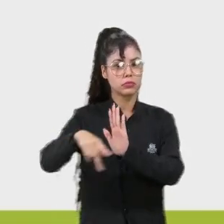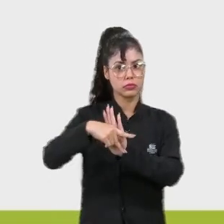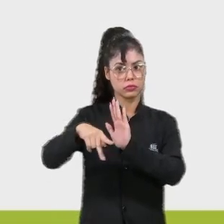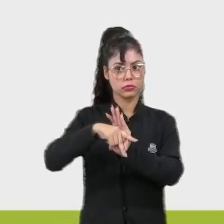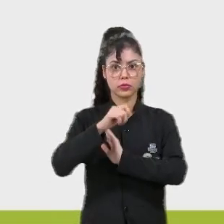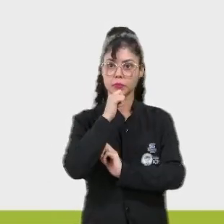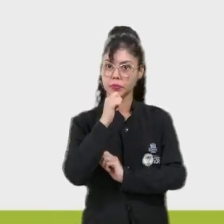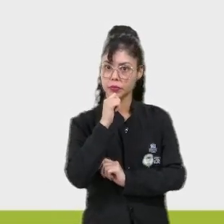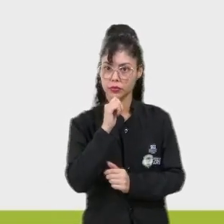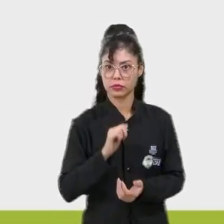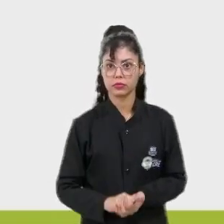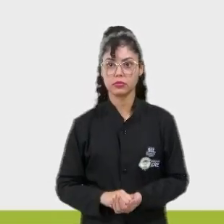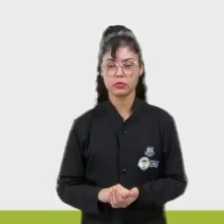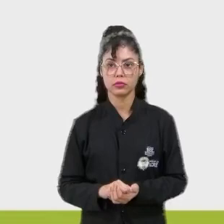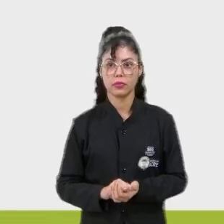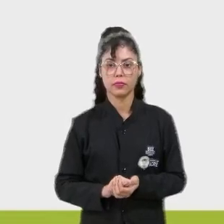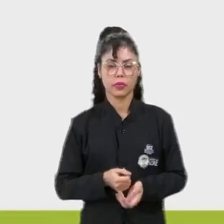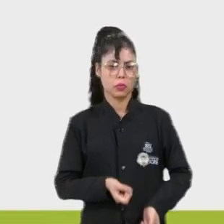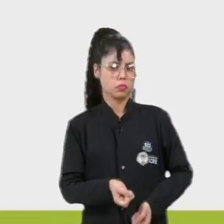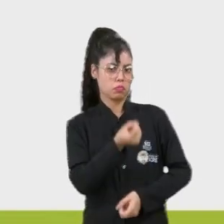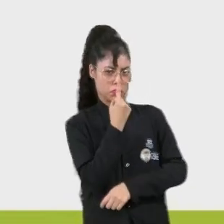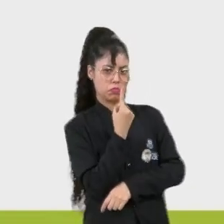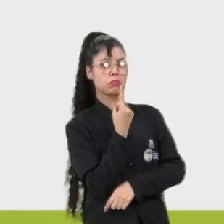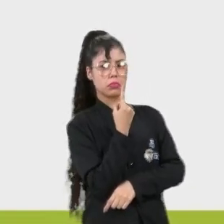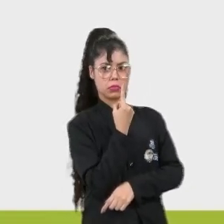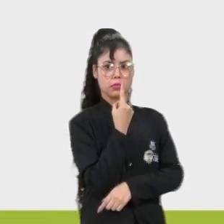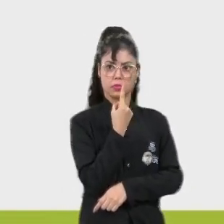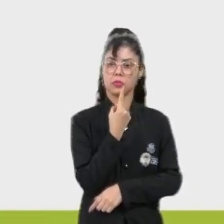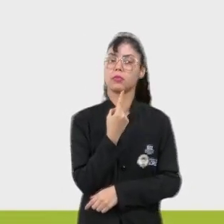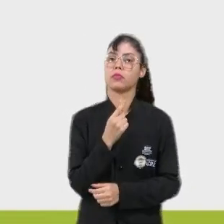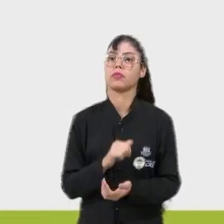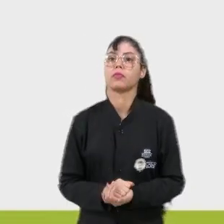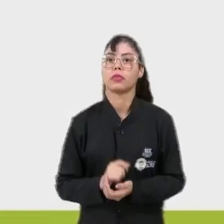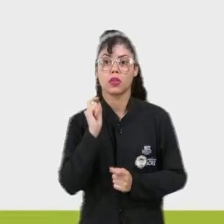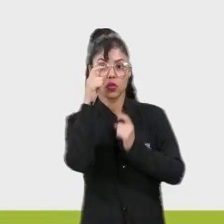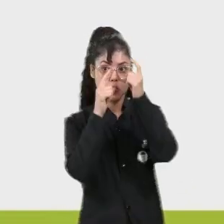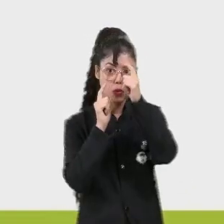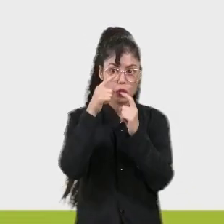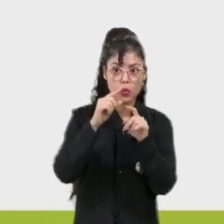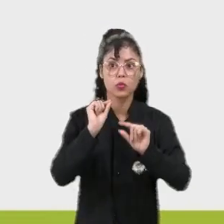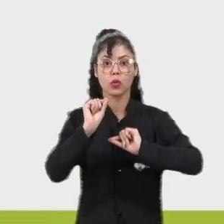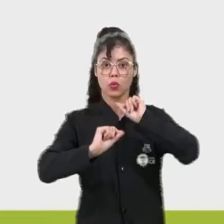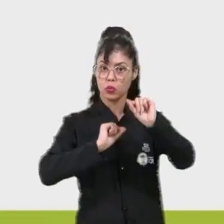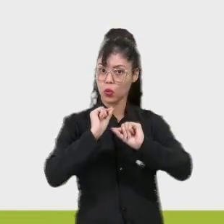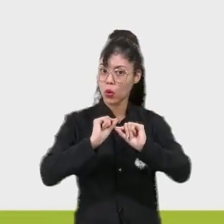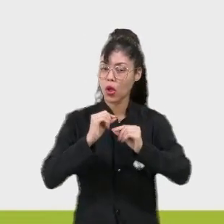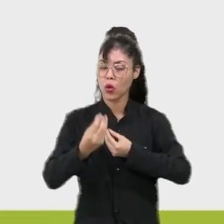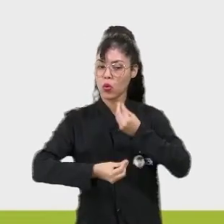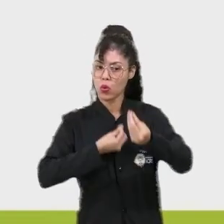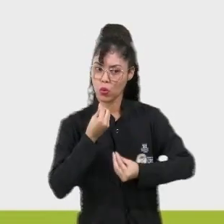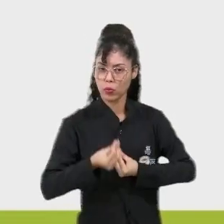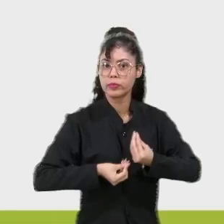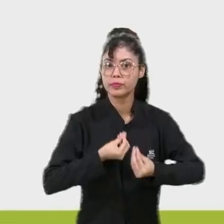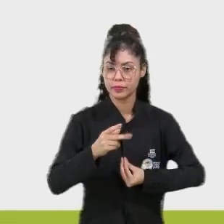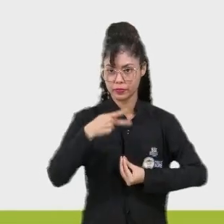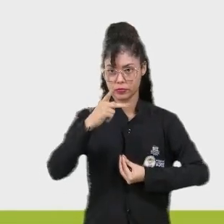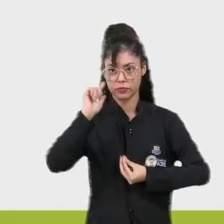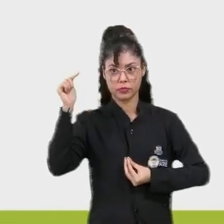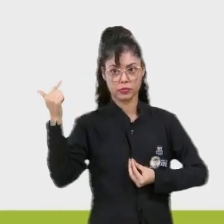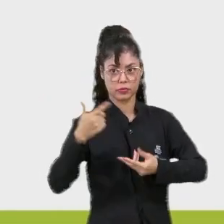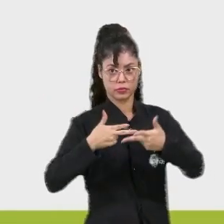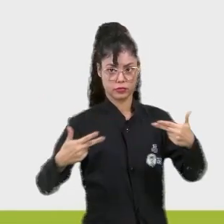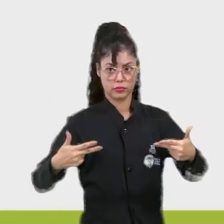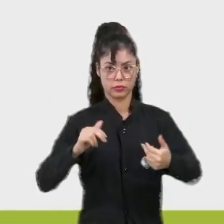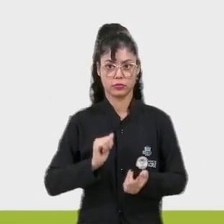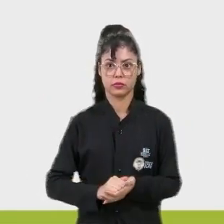vai provocar um estranhamento. Ele preocupa-se em como se diz determinada